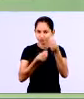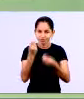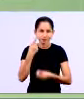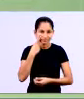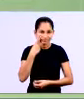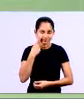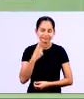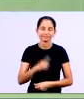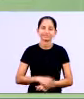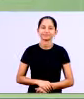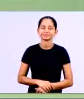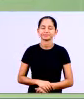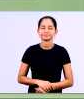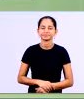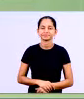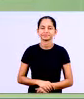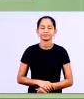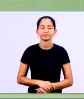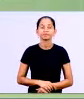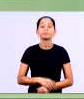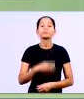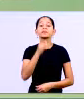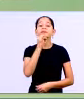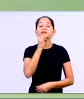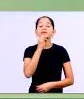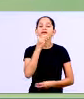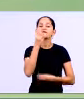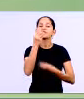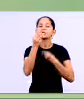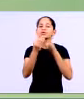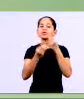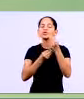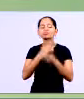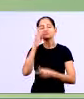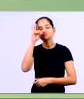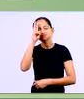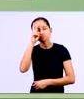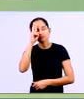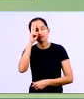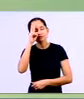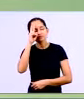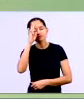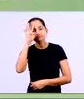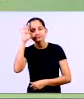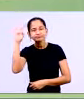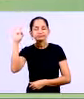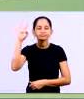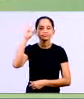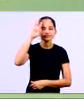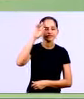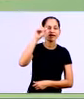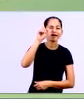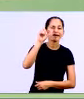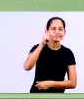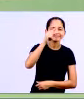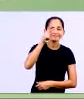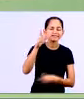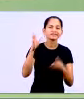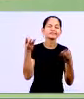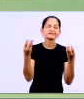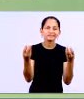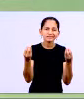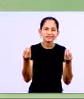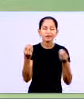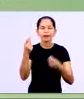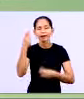olhadinha nessa charge. Como um voo em suas lembranças, ele colocou acento, pensou, né, professora?